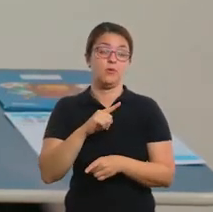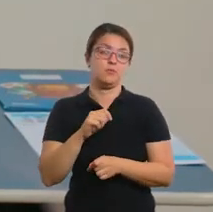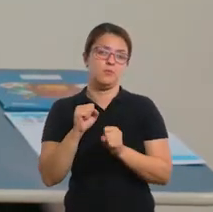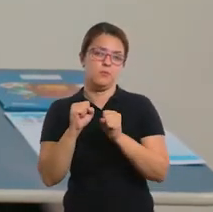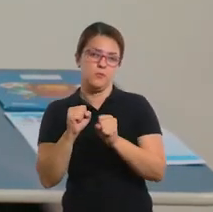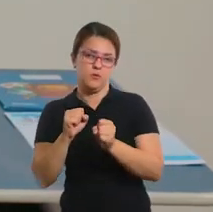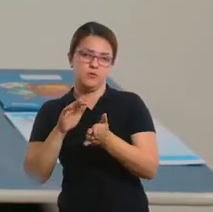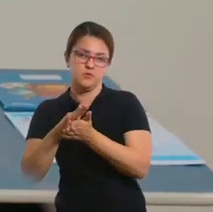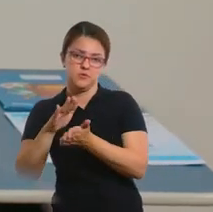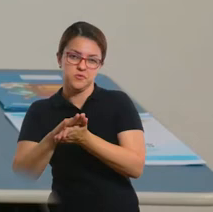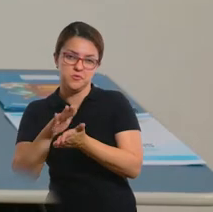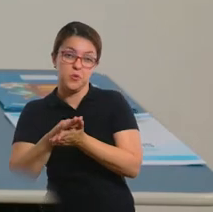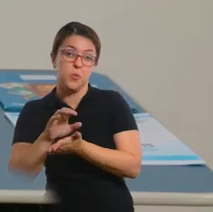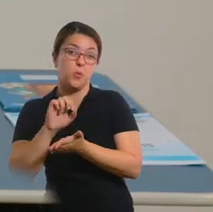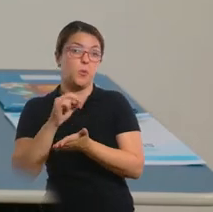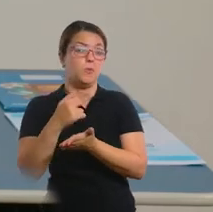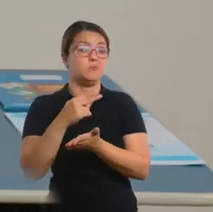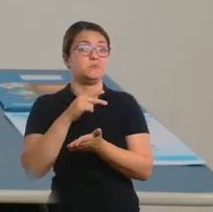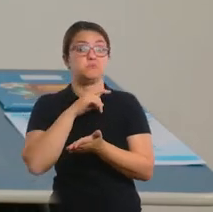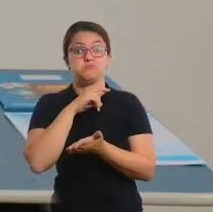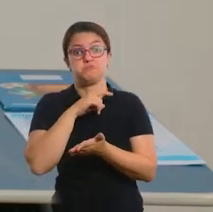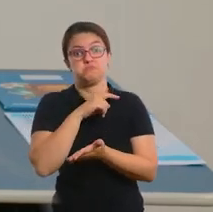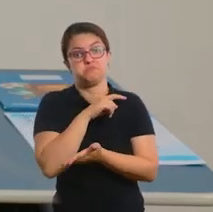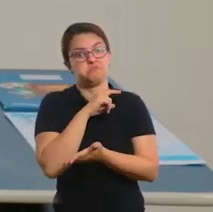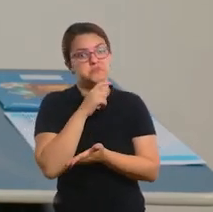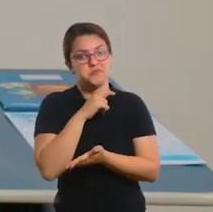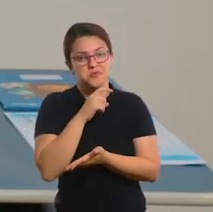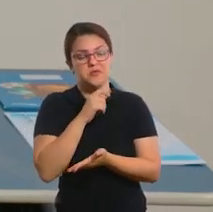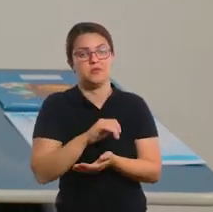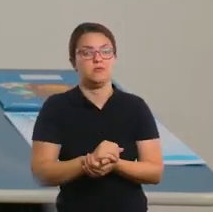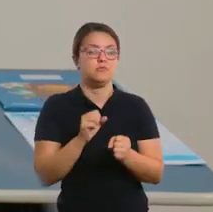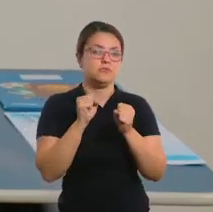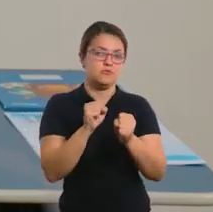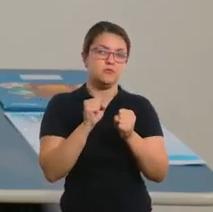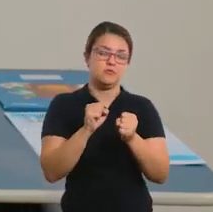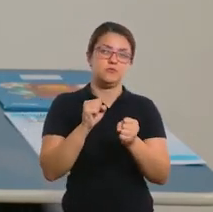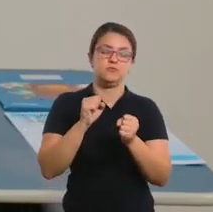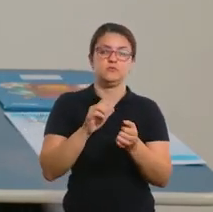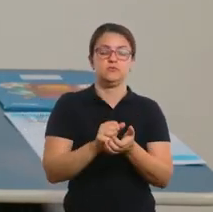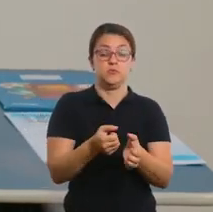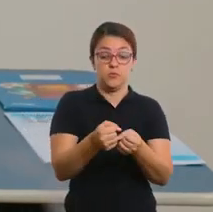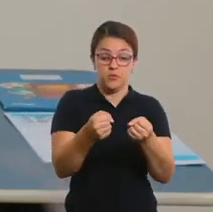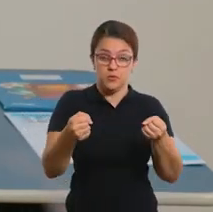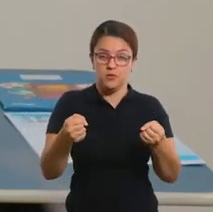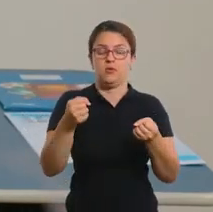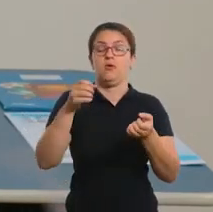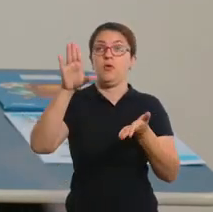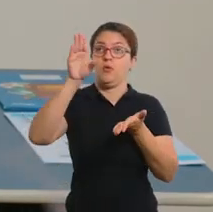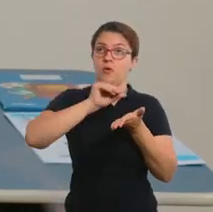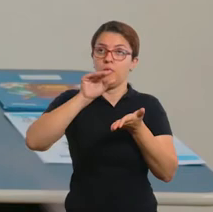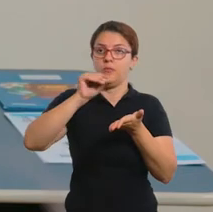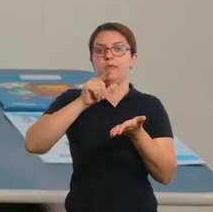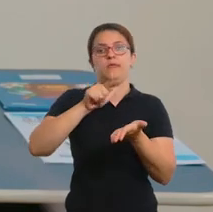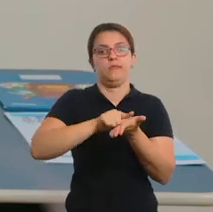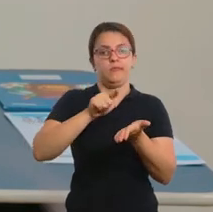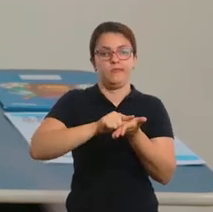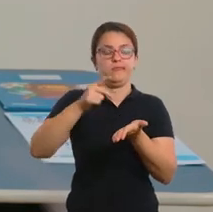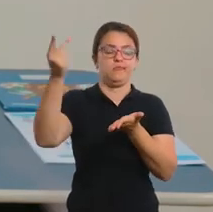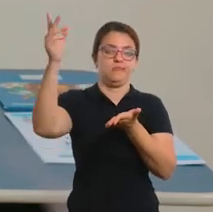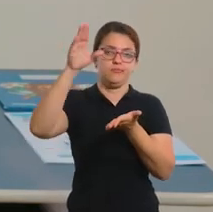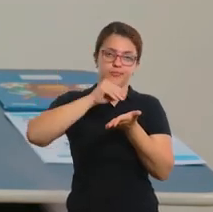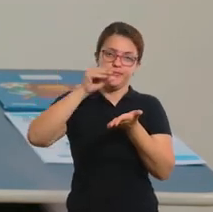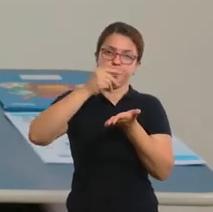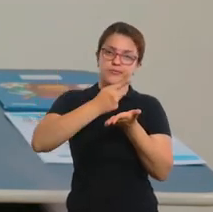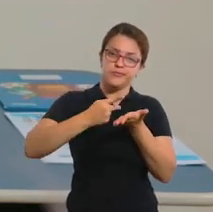imprimir. Se vocês não puderem imprimir, vocês podem confeccionar na cartolina, no sulfite ou